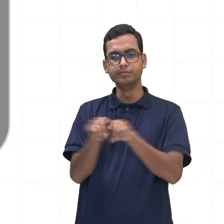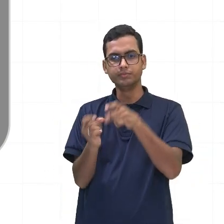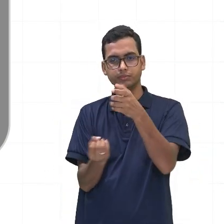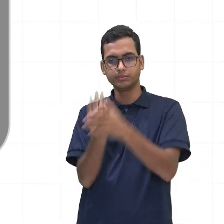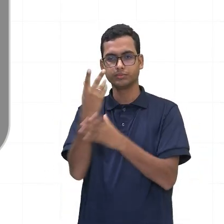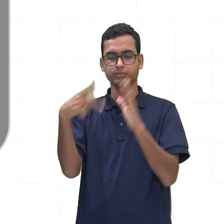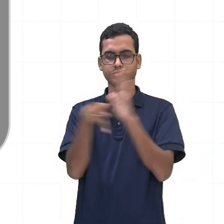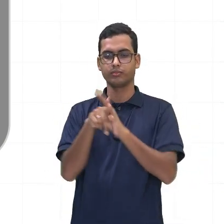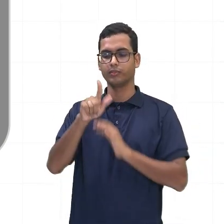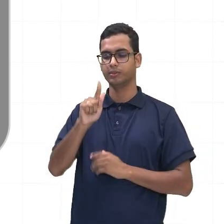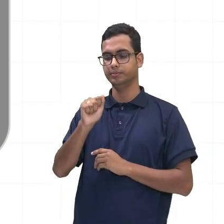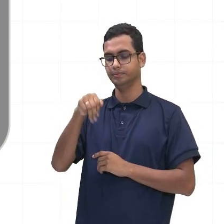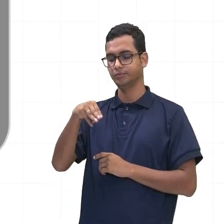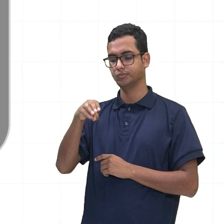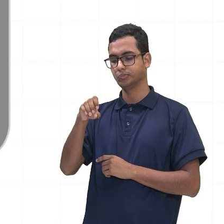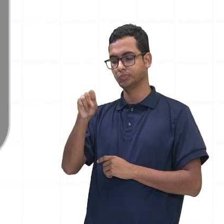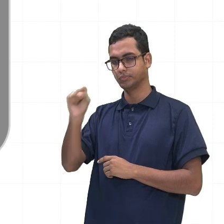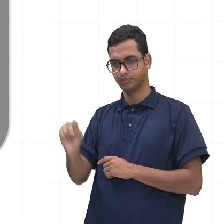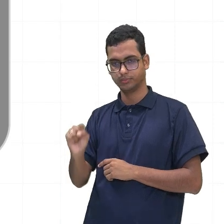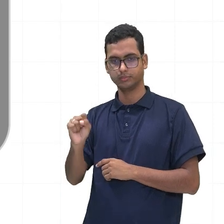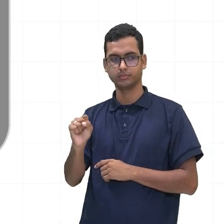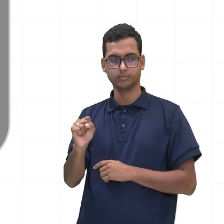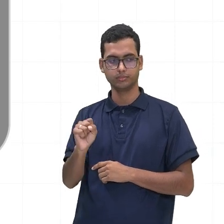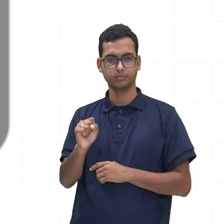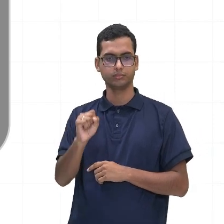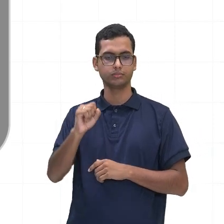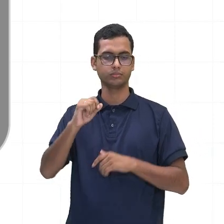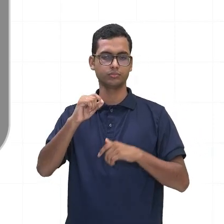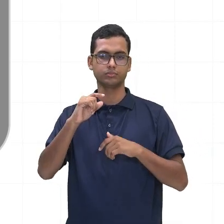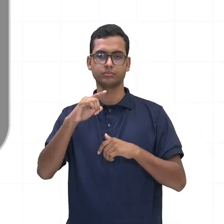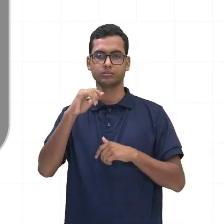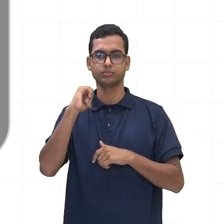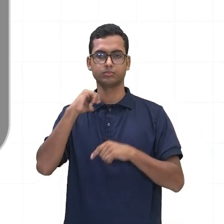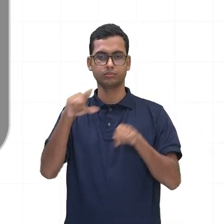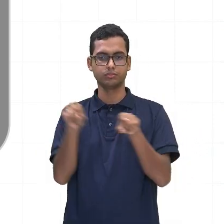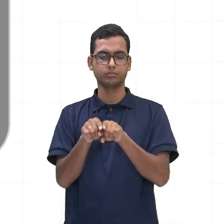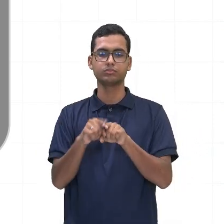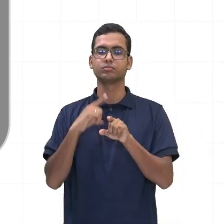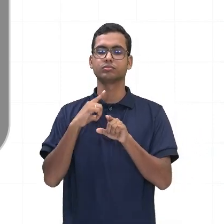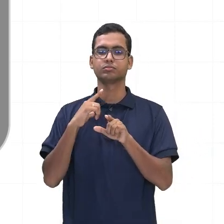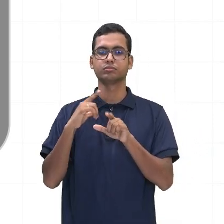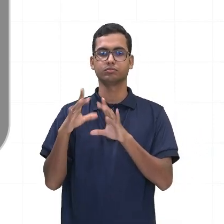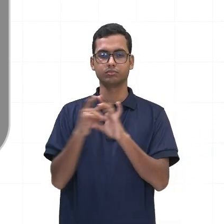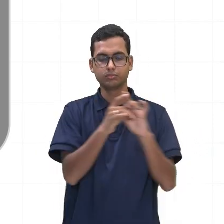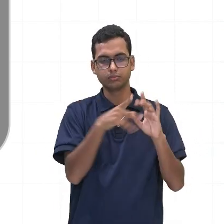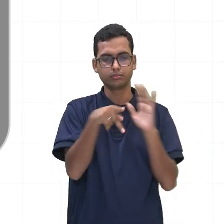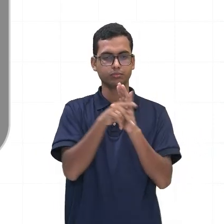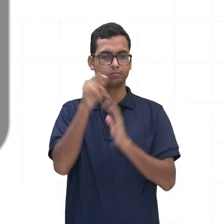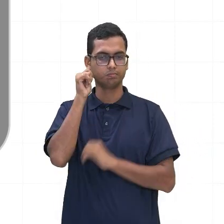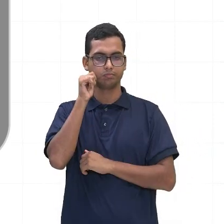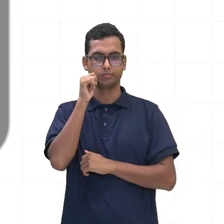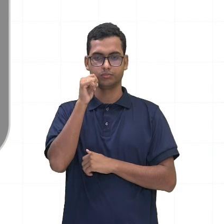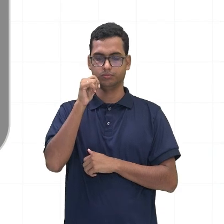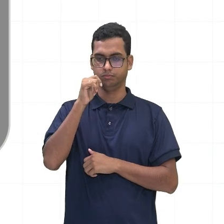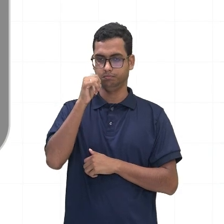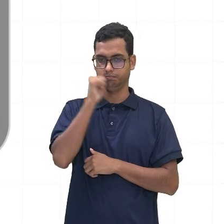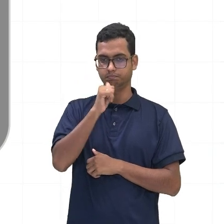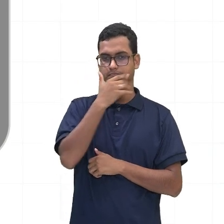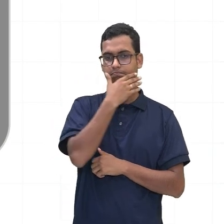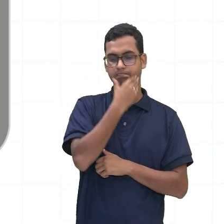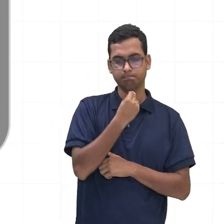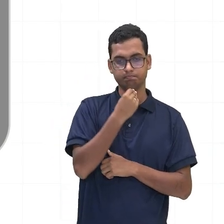tanto masculino como feminino. Então, eles migram os centríolos para os polos das células após a